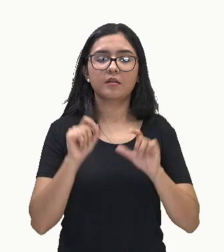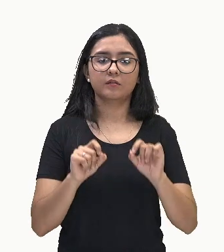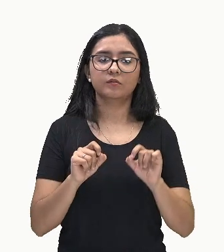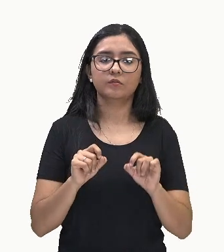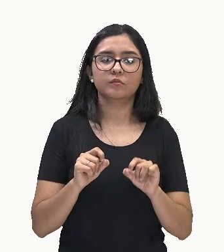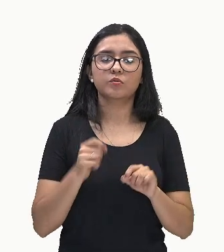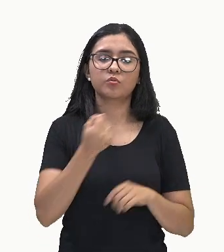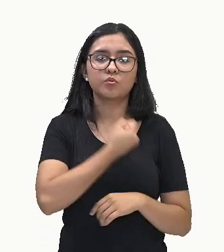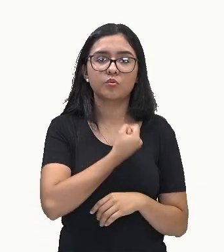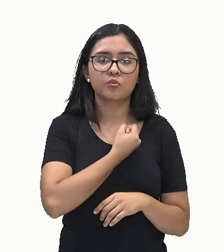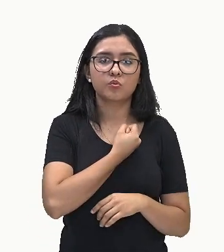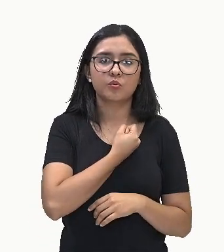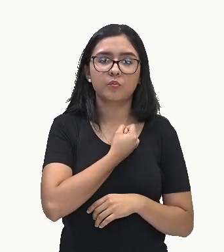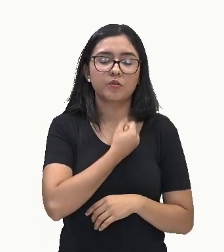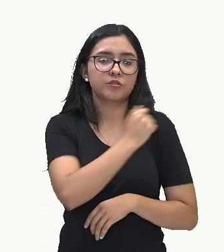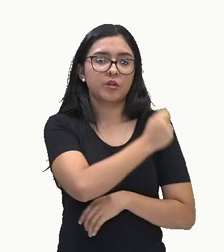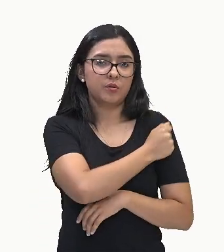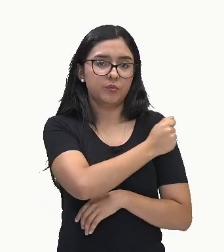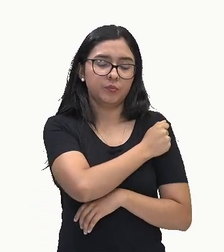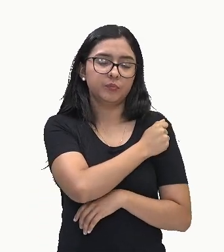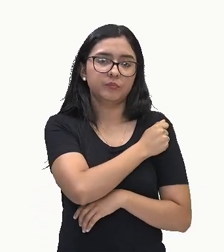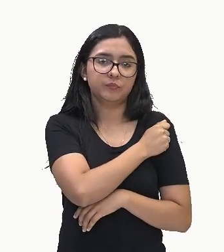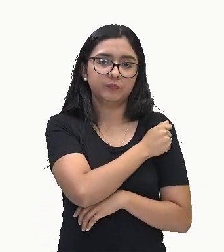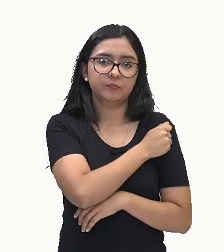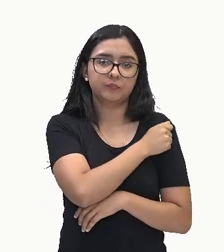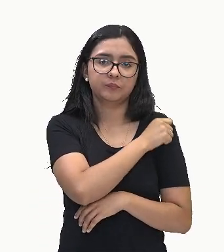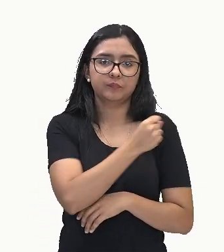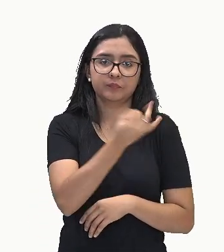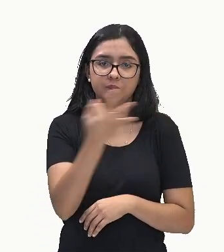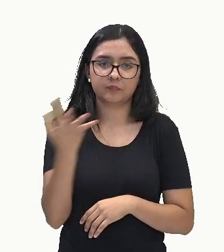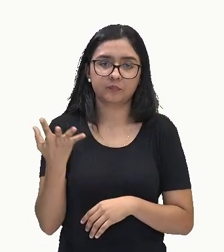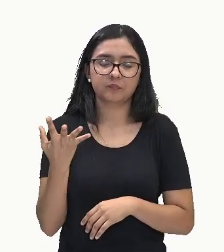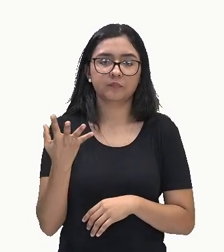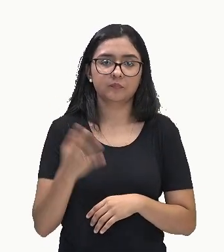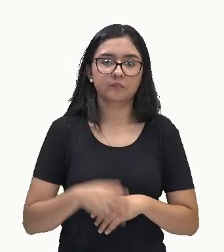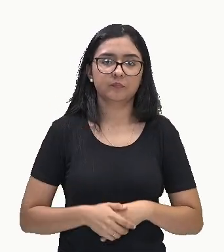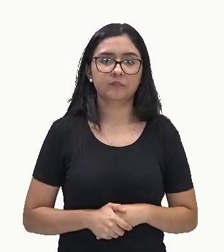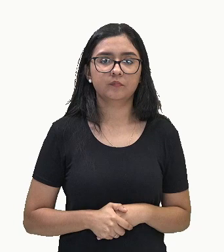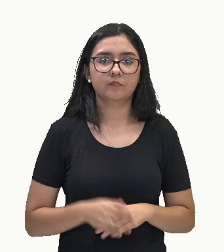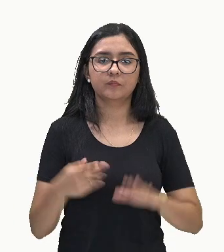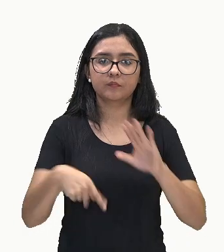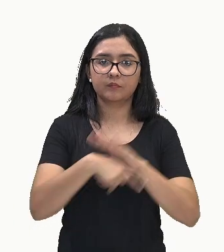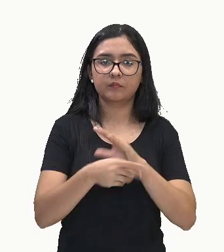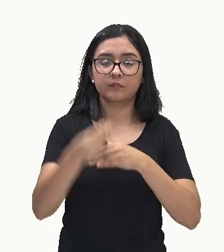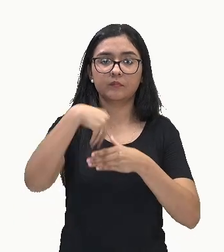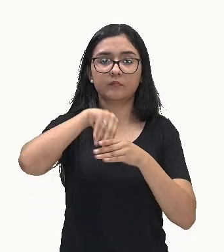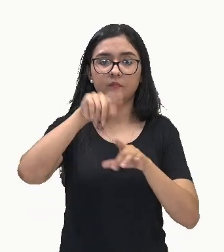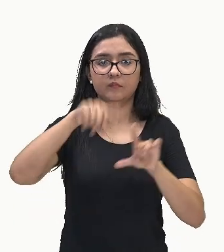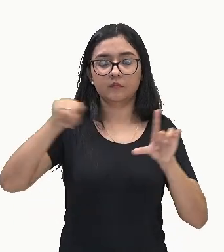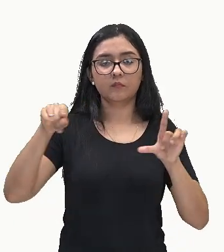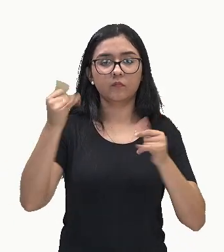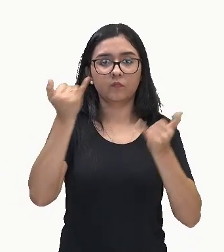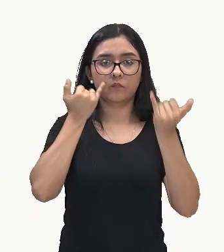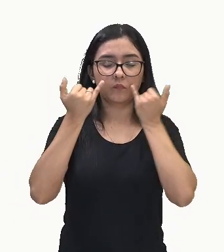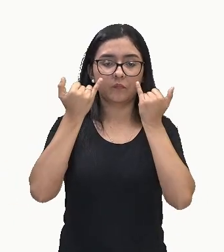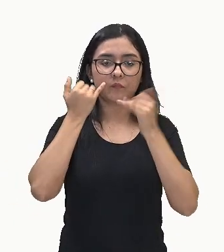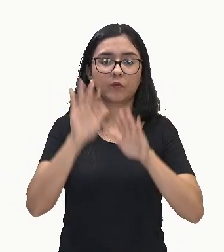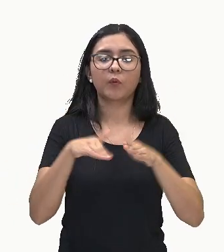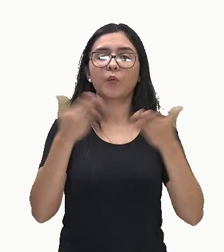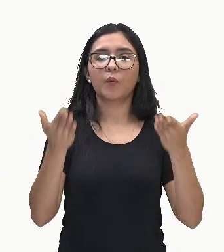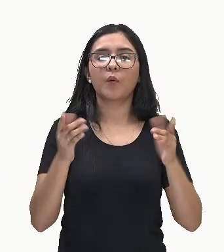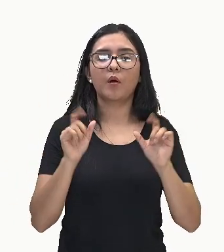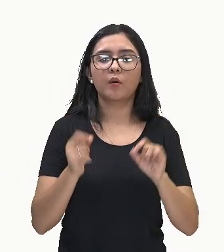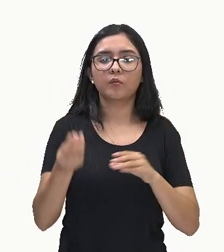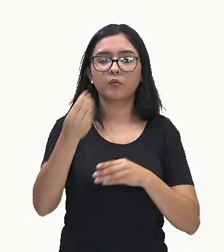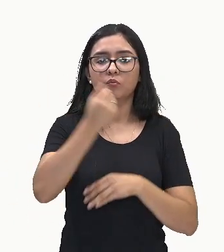o número de ocorrências de um determinado elemento do conjunto Então qual foi o elemento do